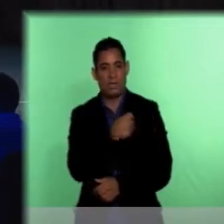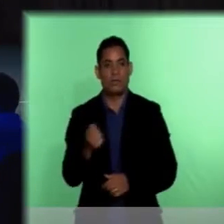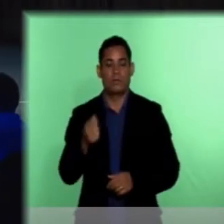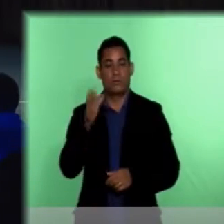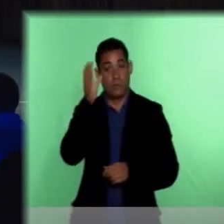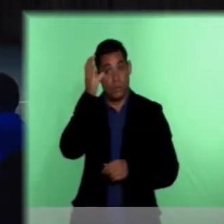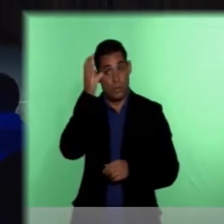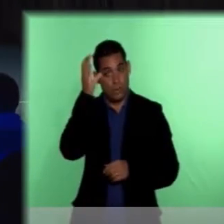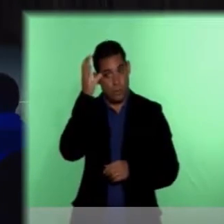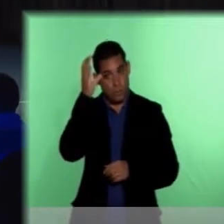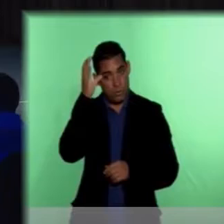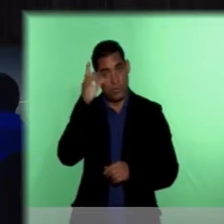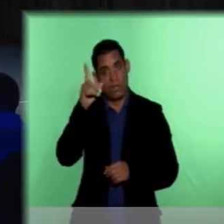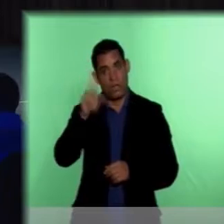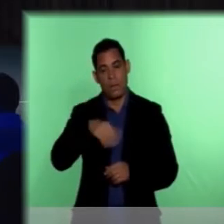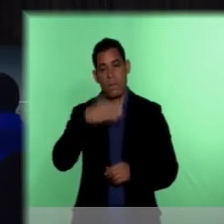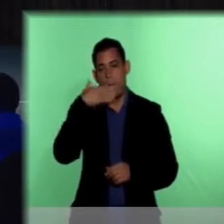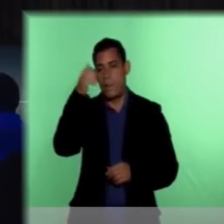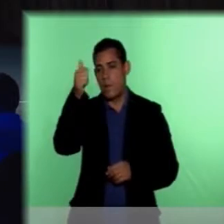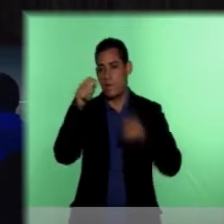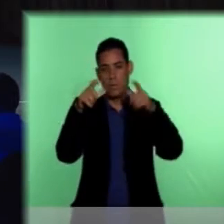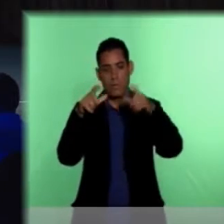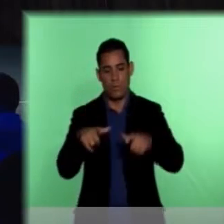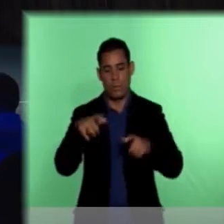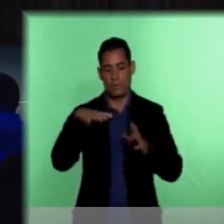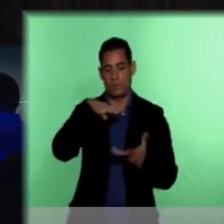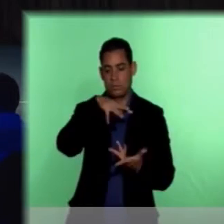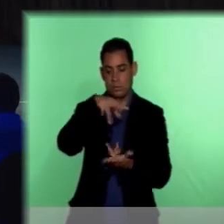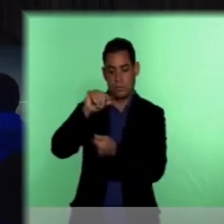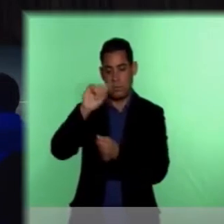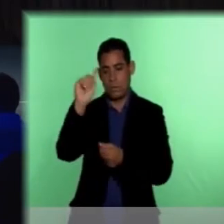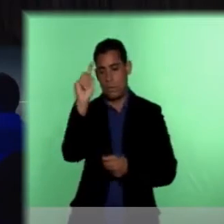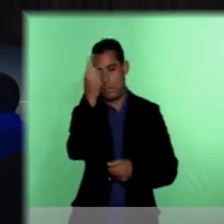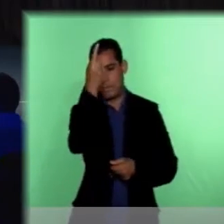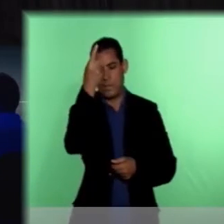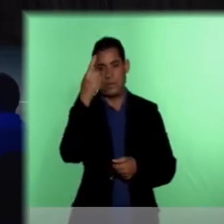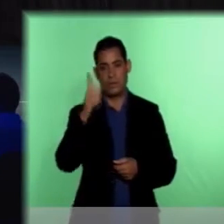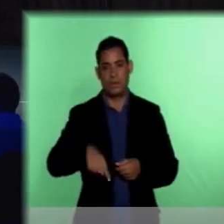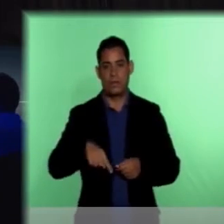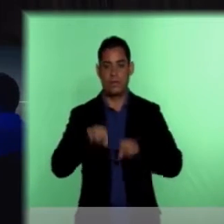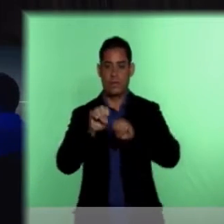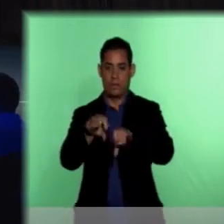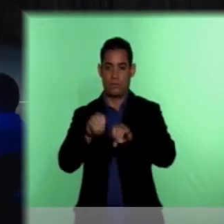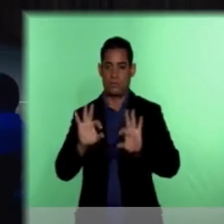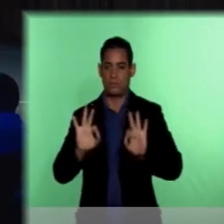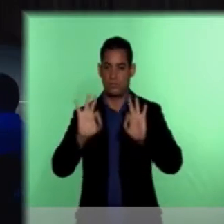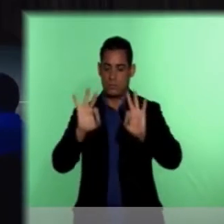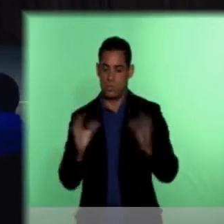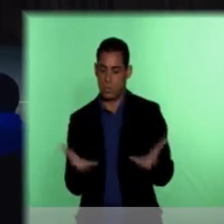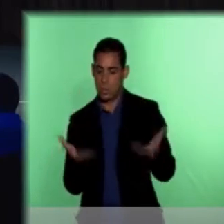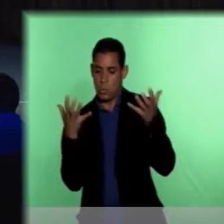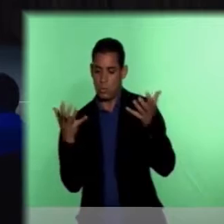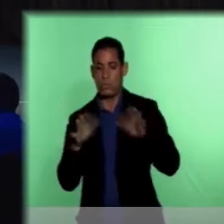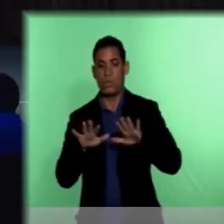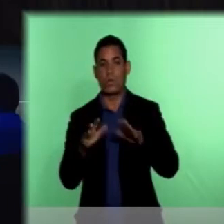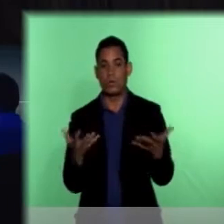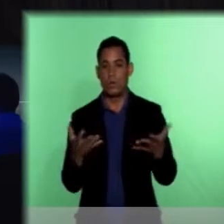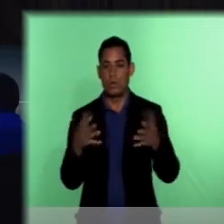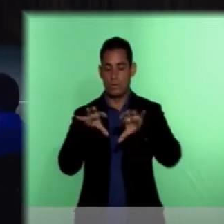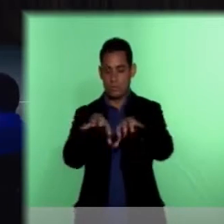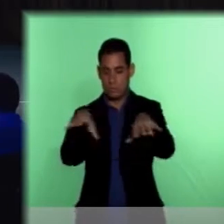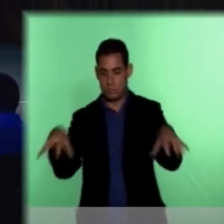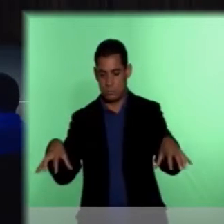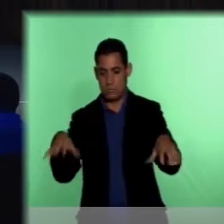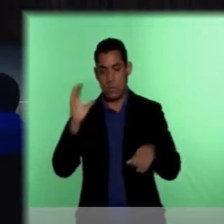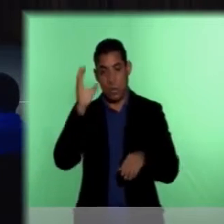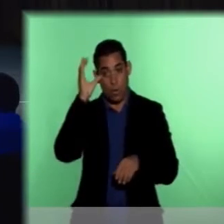melhor exemplo de educação de qualidade. Depois da Guerra das Coreias, quando divide o território coreano em Coreia do Norte,